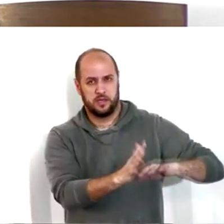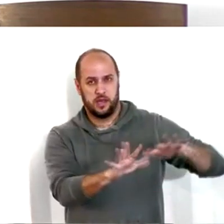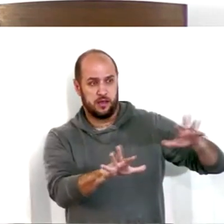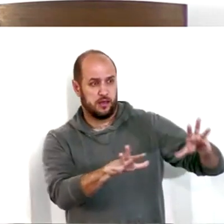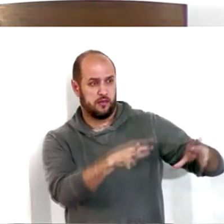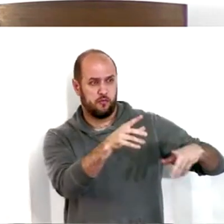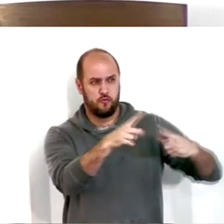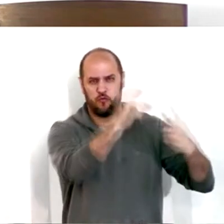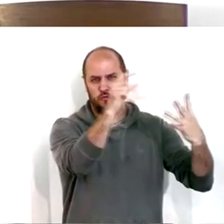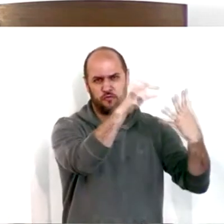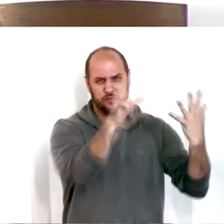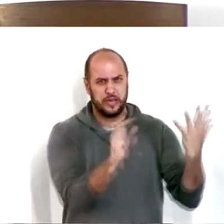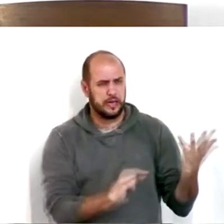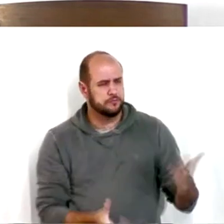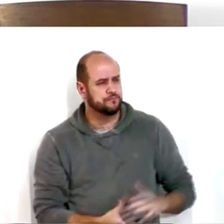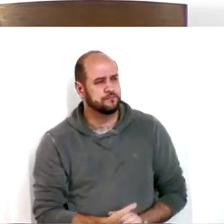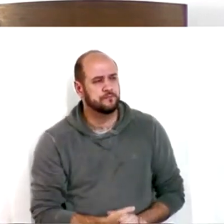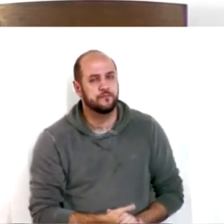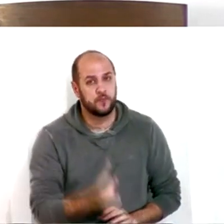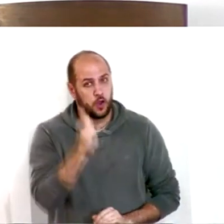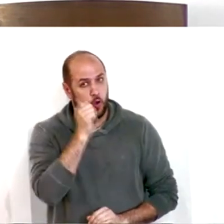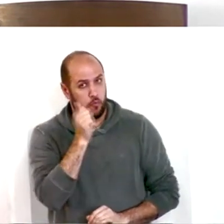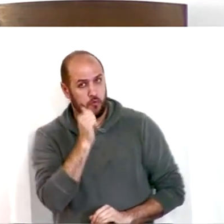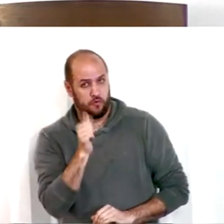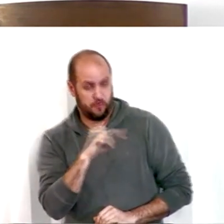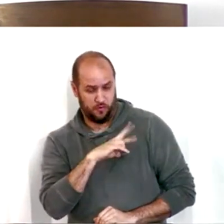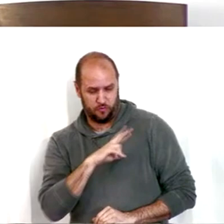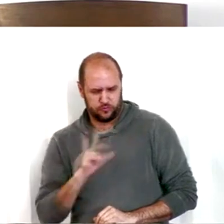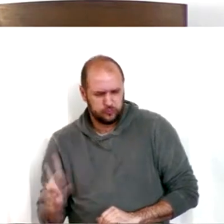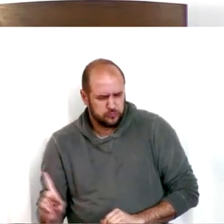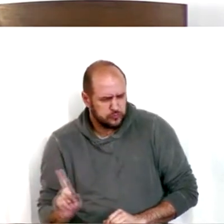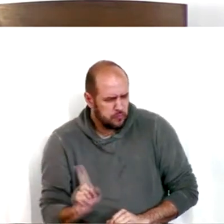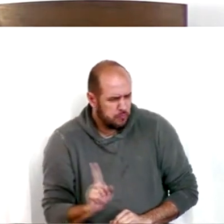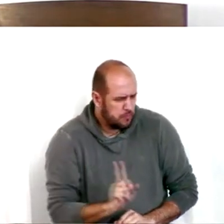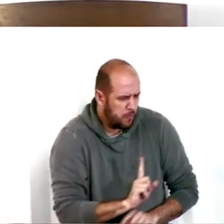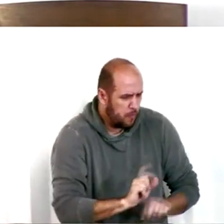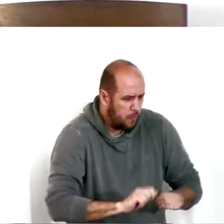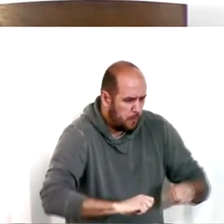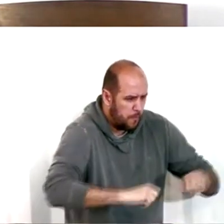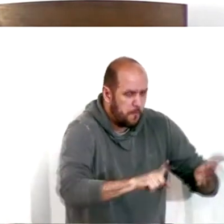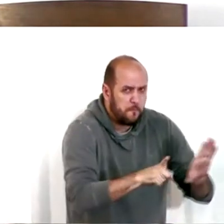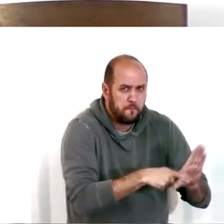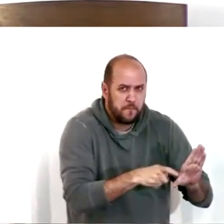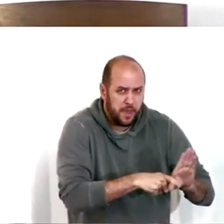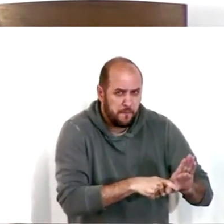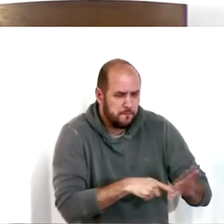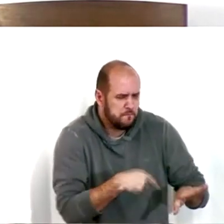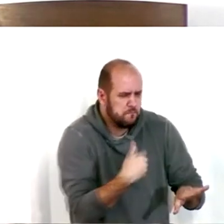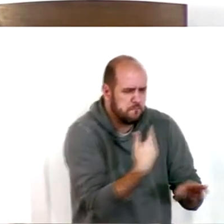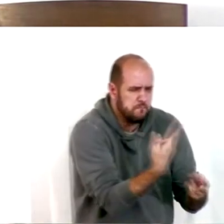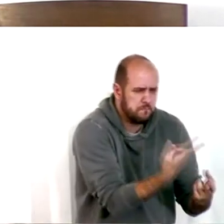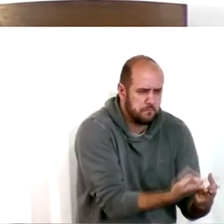cereais. Então chegou ela de mansinho e lhe descobriu os pés e se deitou.